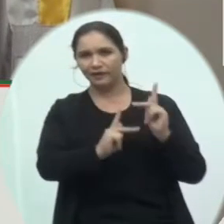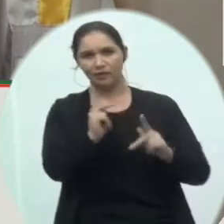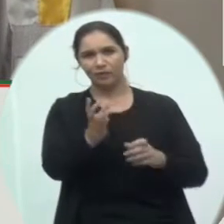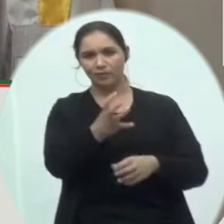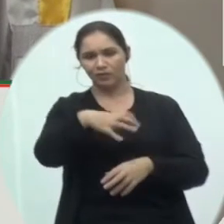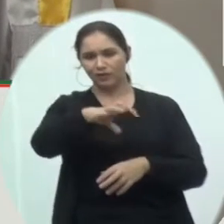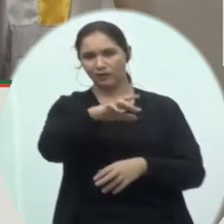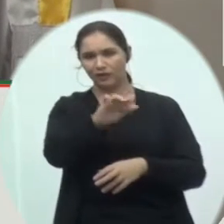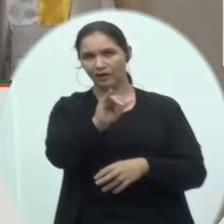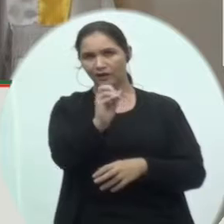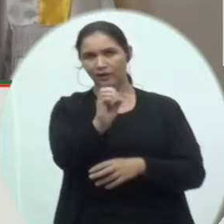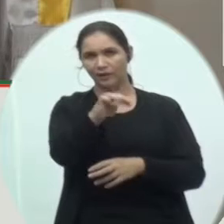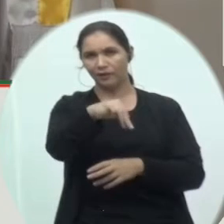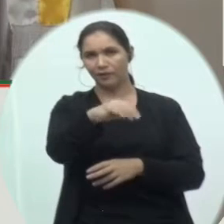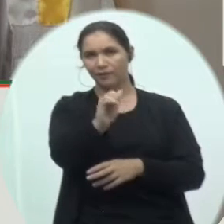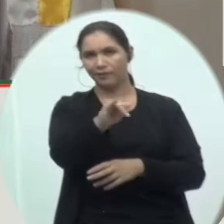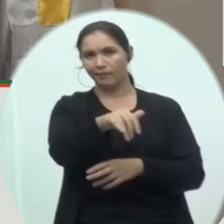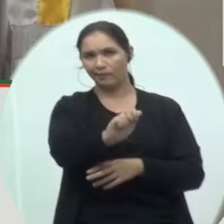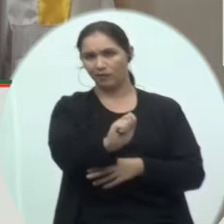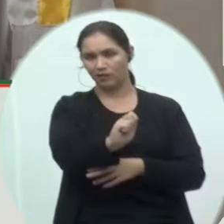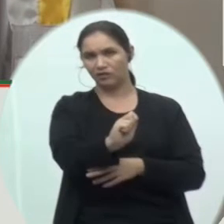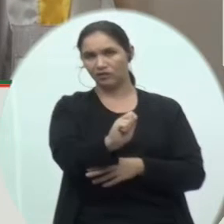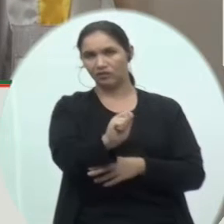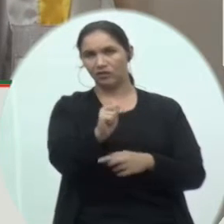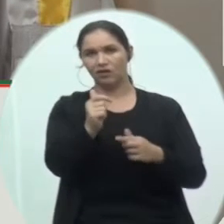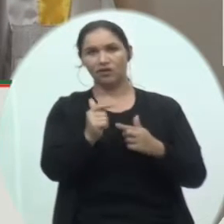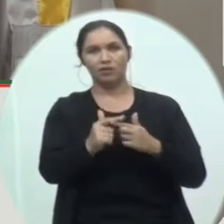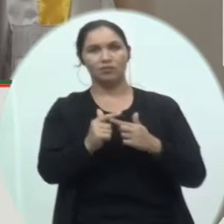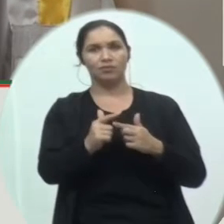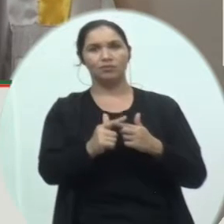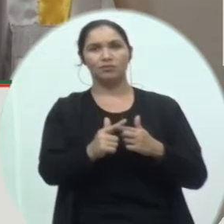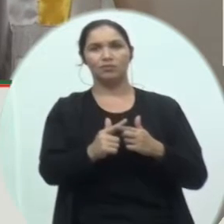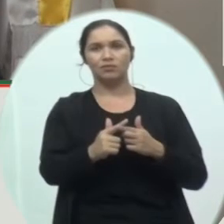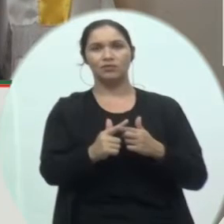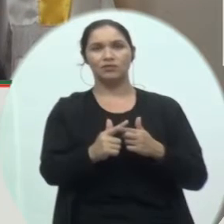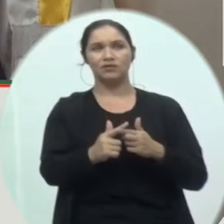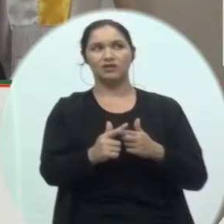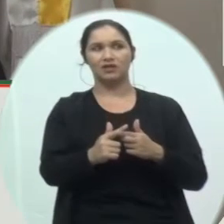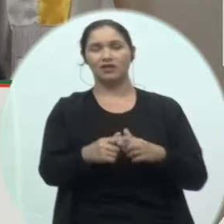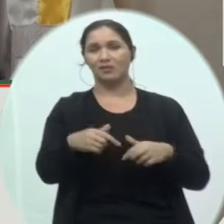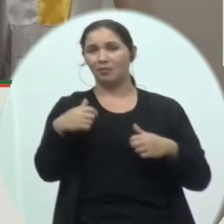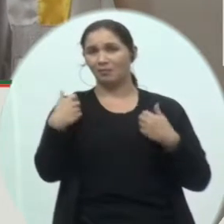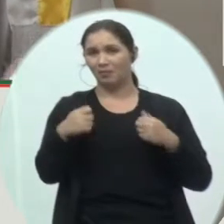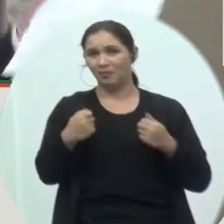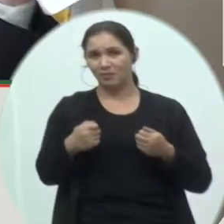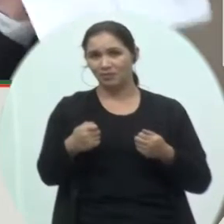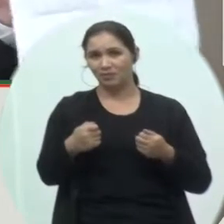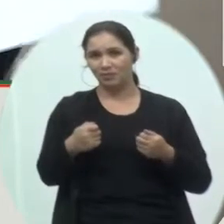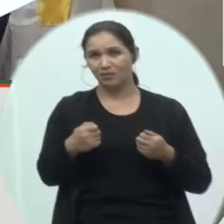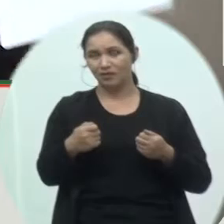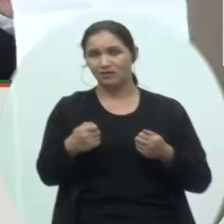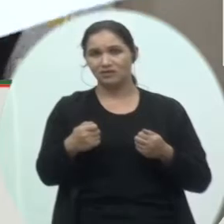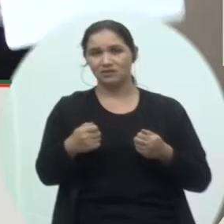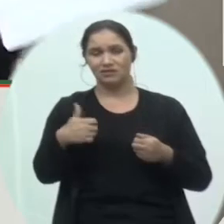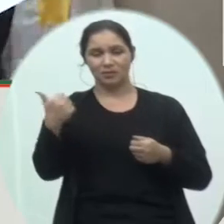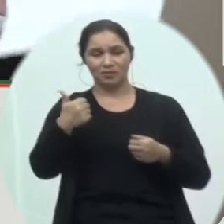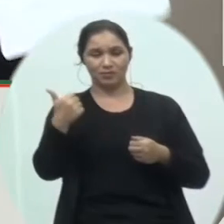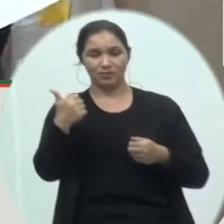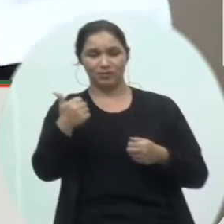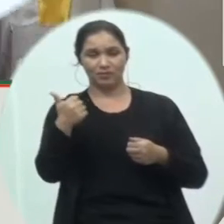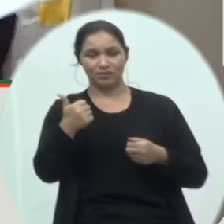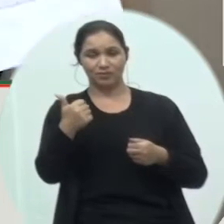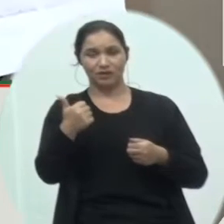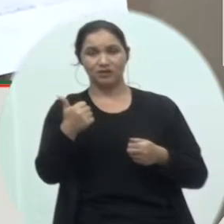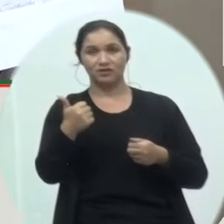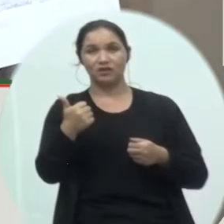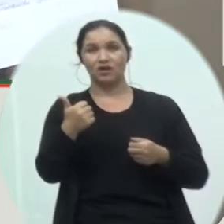porque situações emergenciais, do jeito que está a nossa malha viária, isso soou como um desrespeito aos moradores do distrito